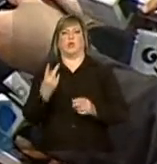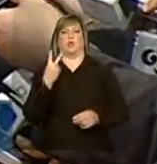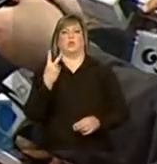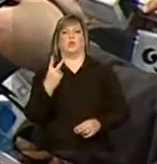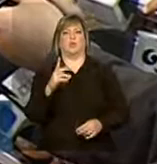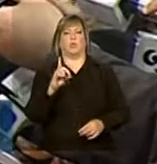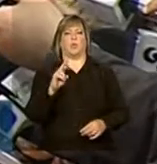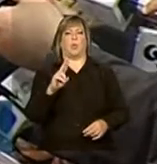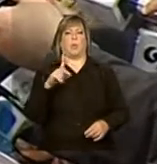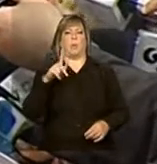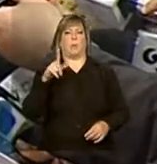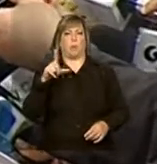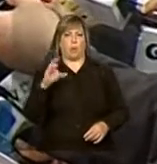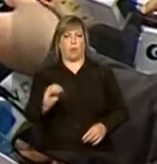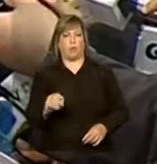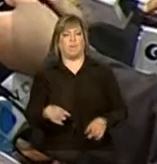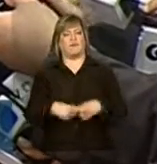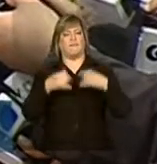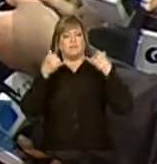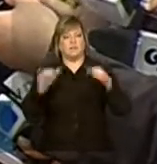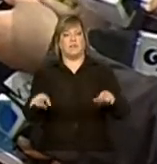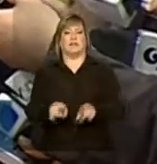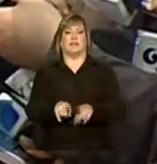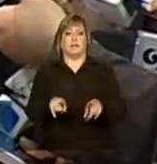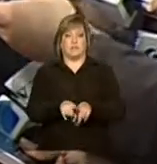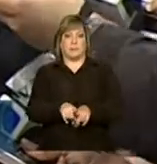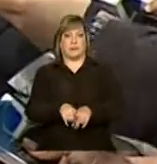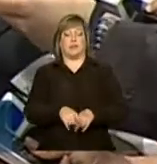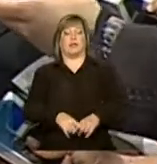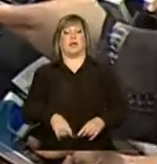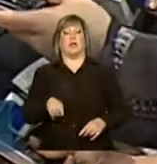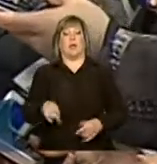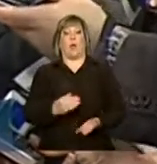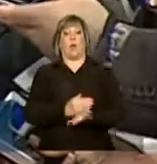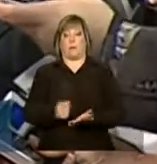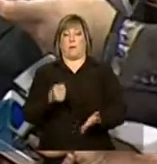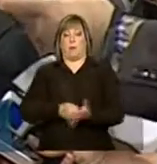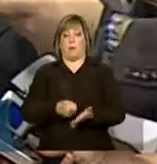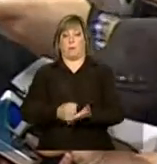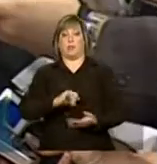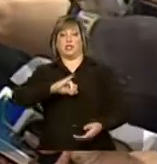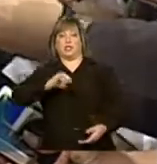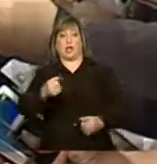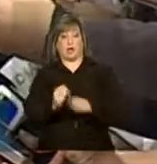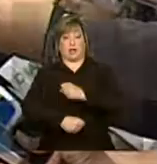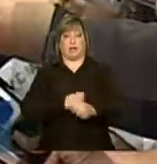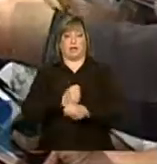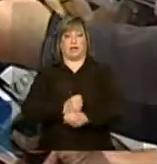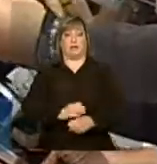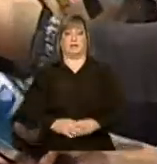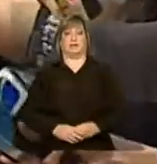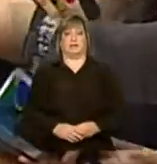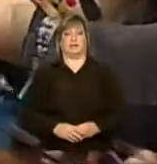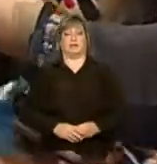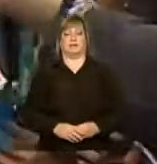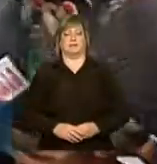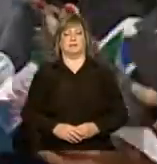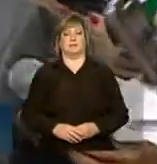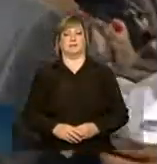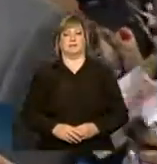Municipal de Saúde pode usar instrumento para acompanhar e ele passa a ser obrigatório a partir de janeiro de 2014.